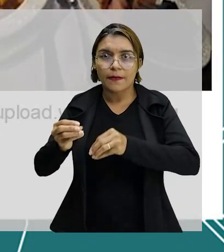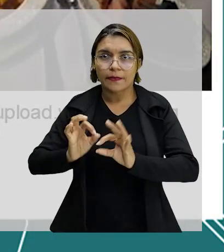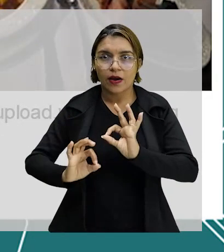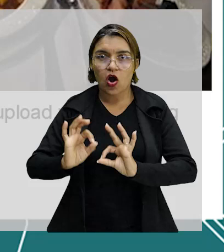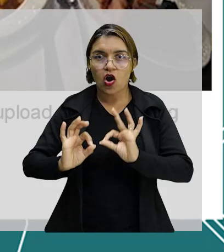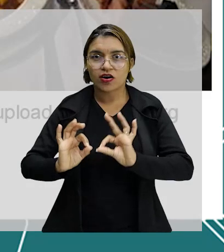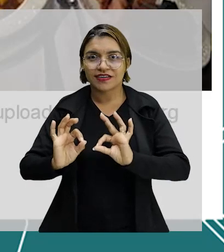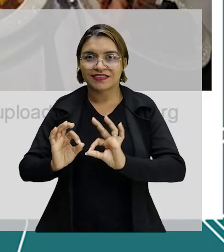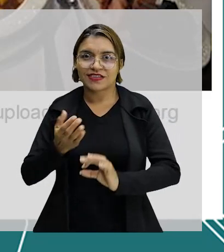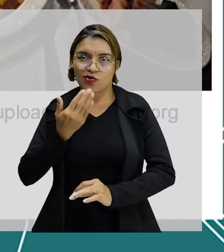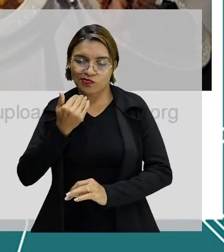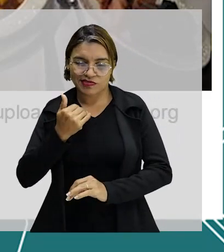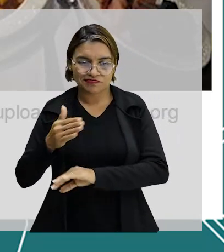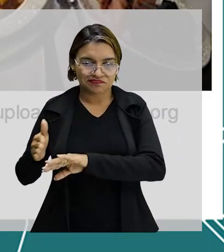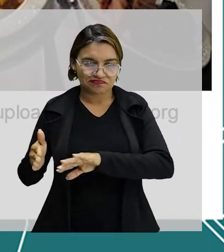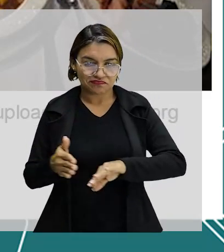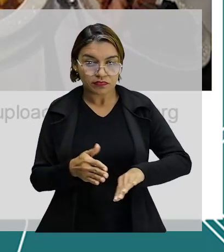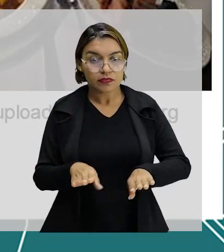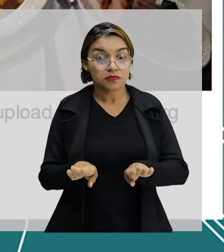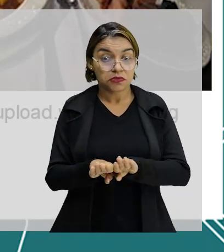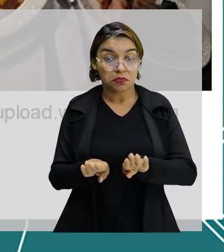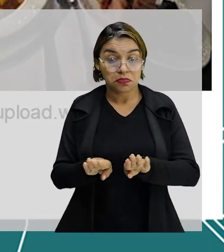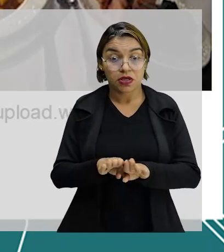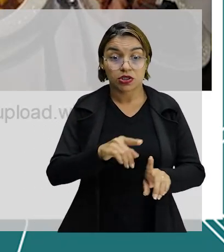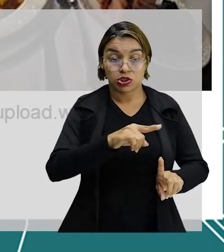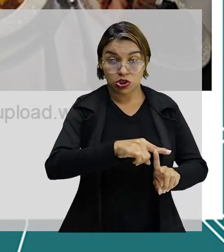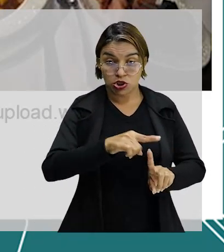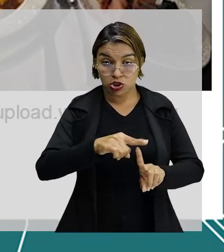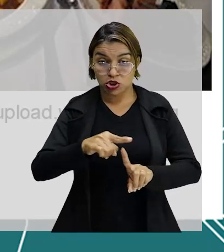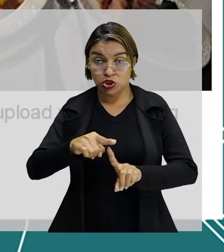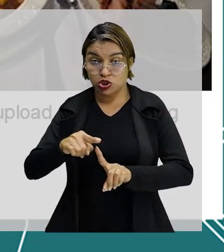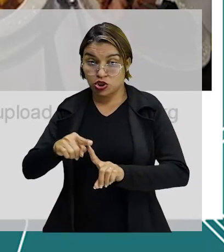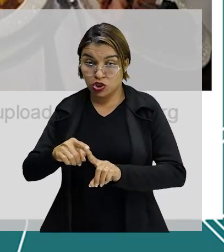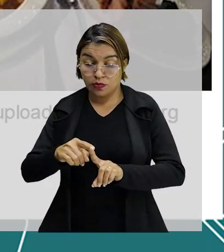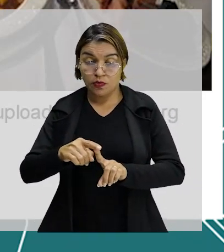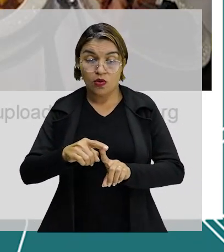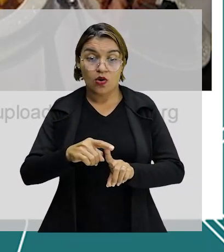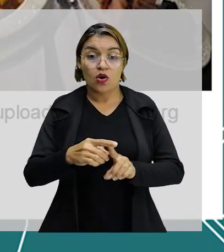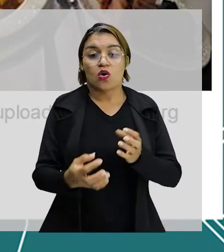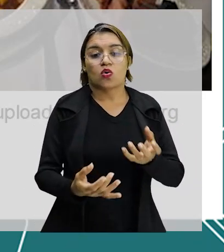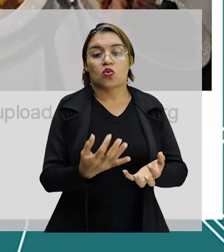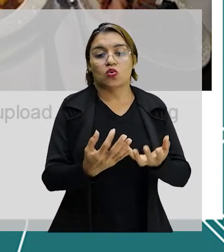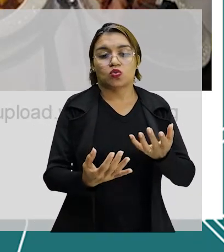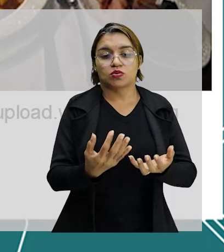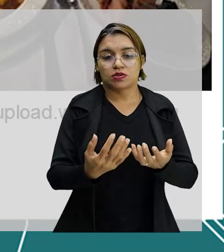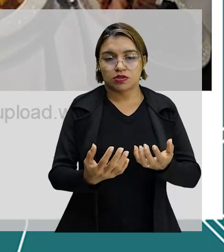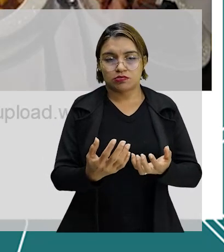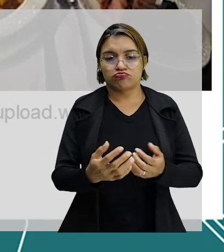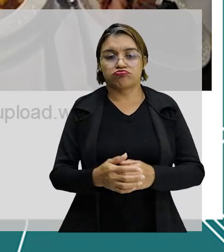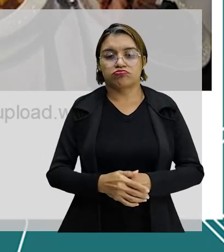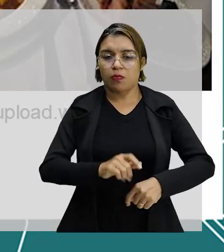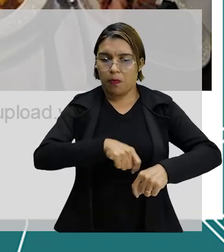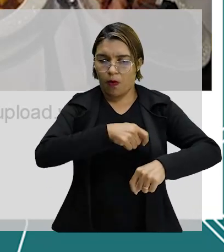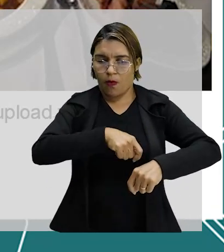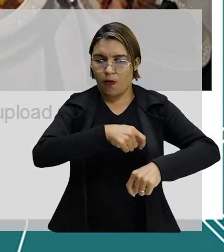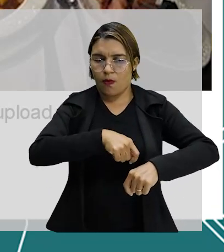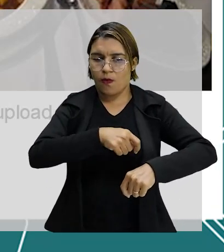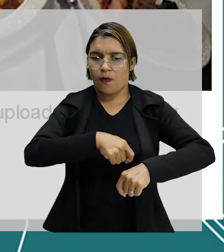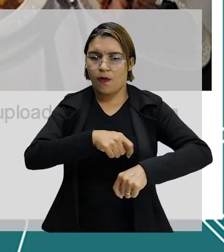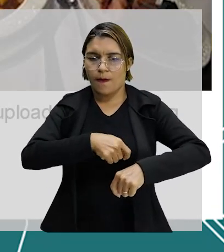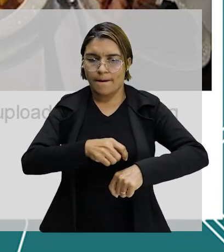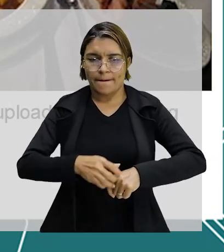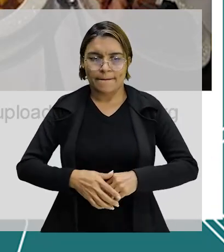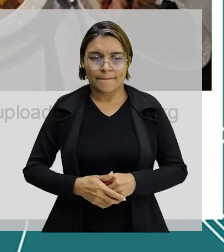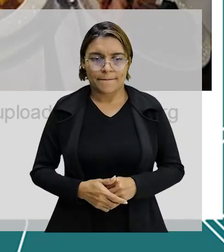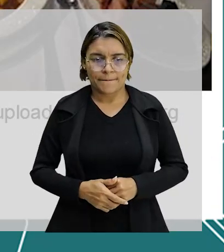No entanto, também são típicos os guisados fortes, como o cocido montañés e o cocido